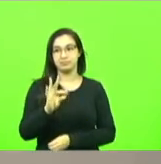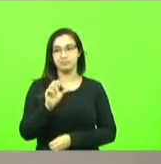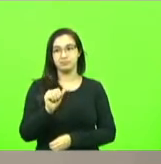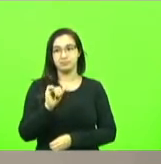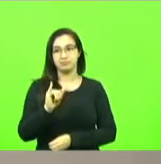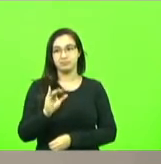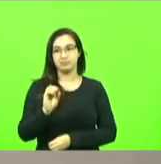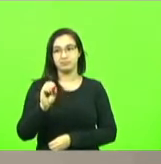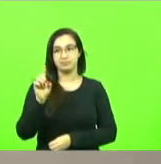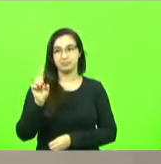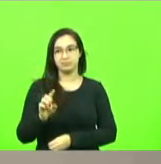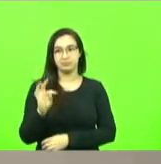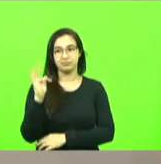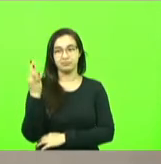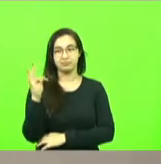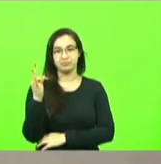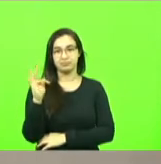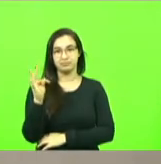votação